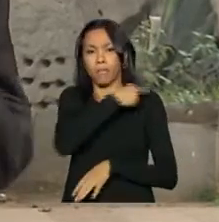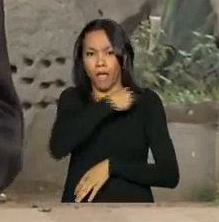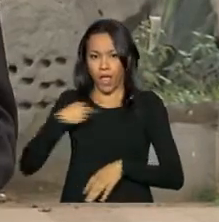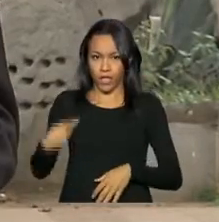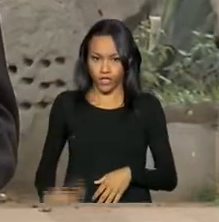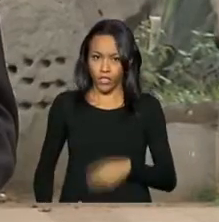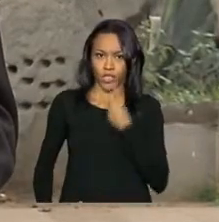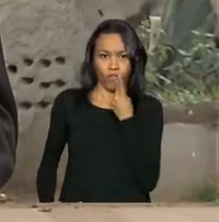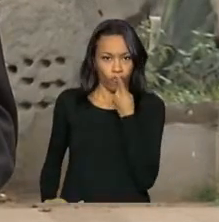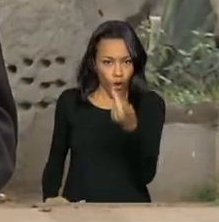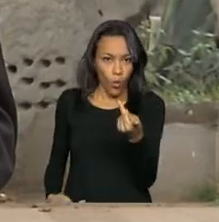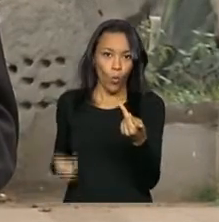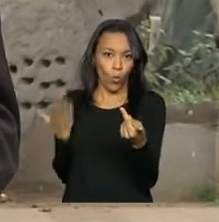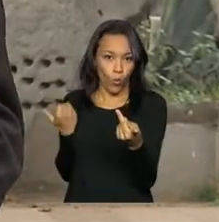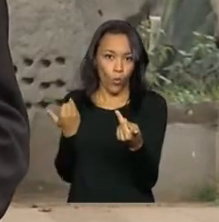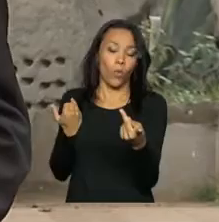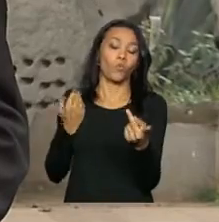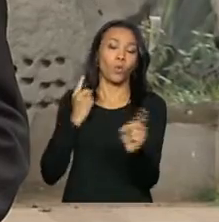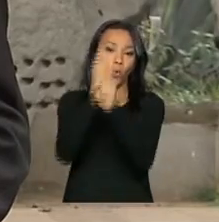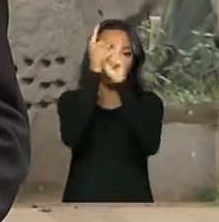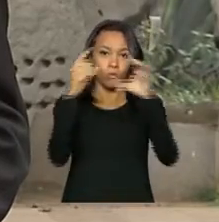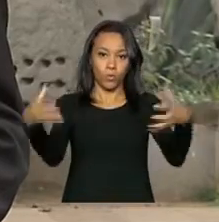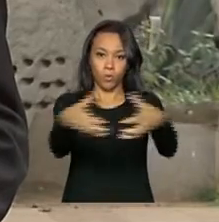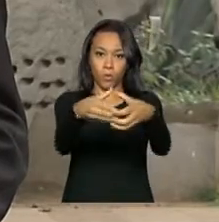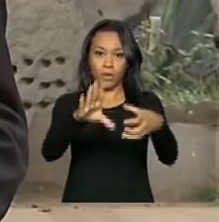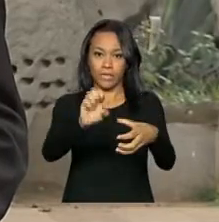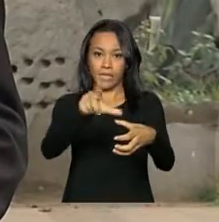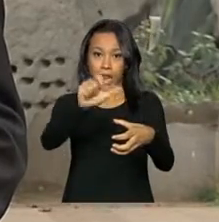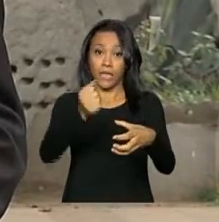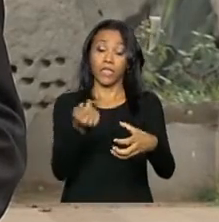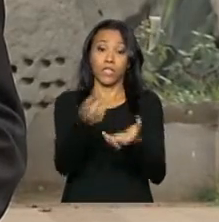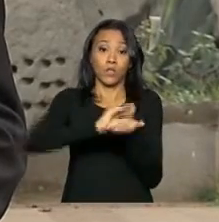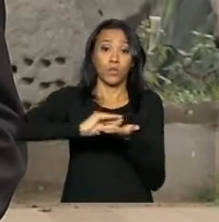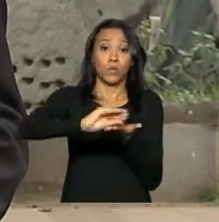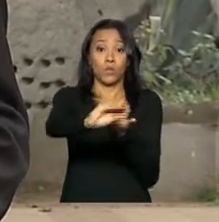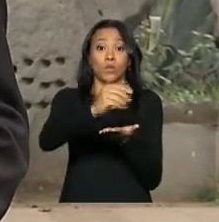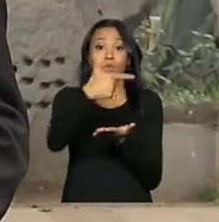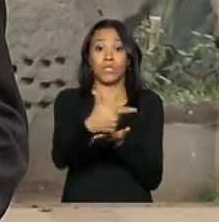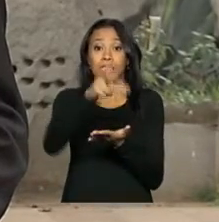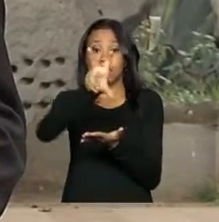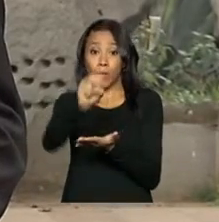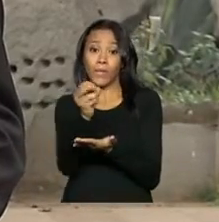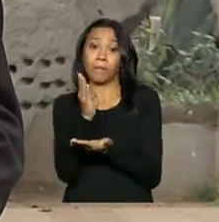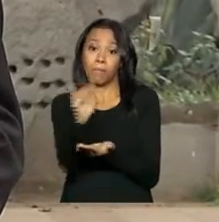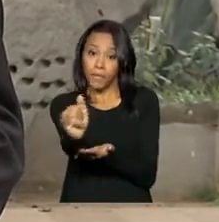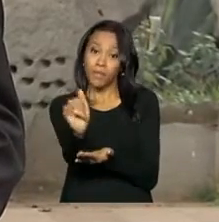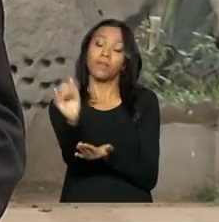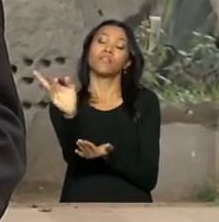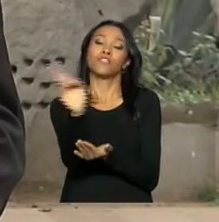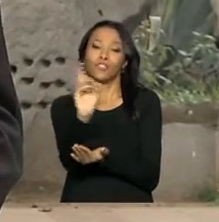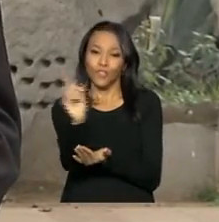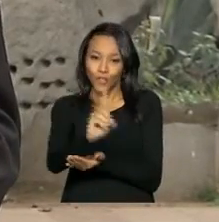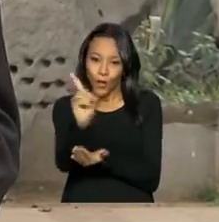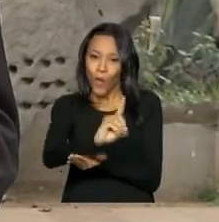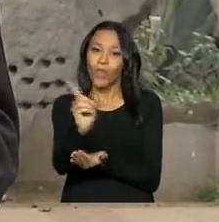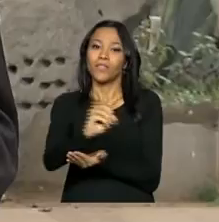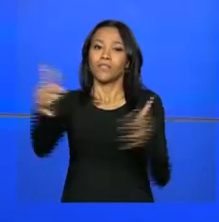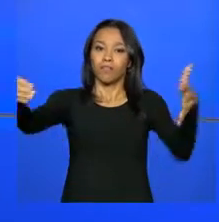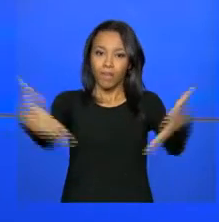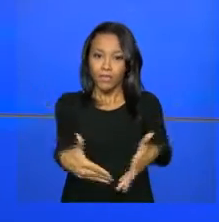no fórum com a celac investimentos de 250 bilhões de dólares em países que integram o